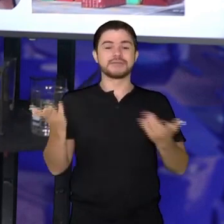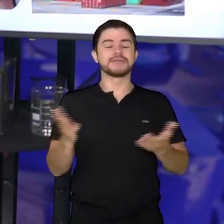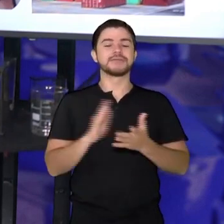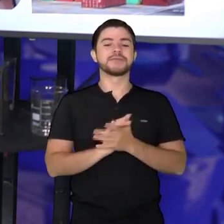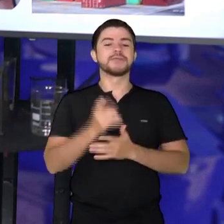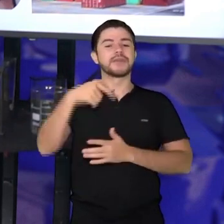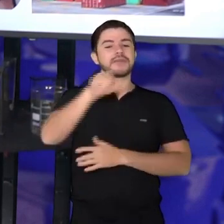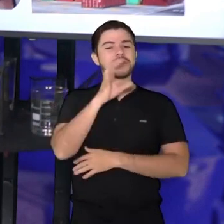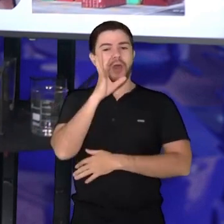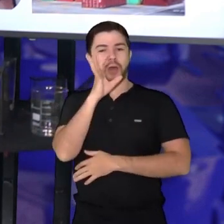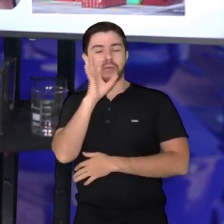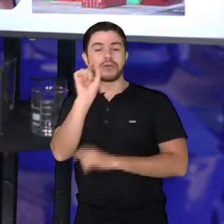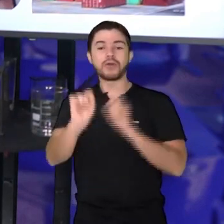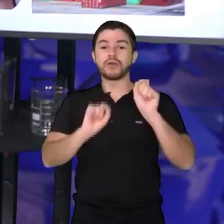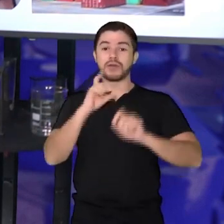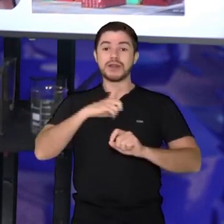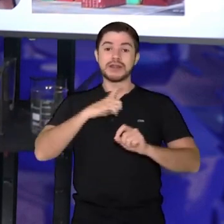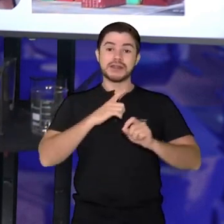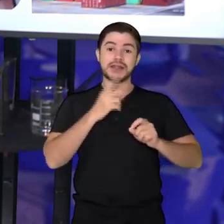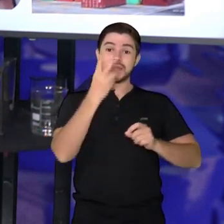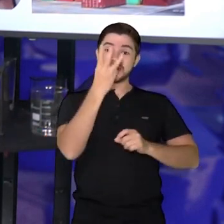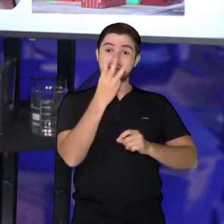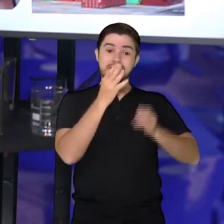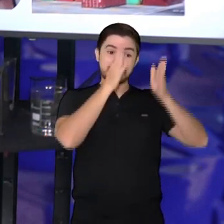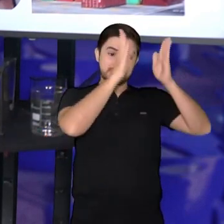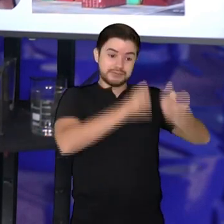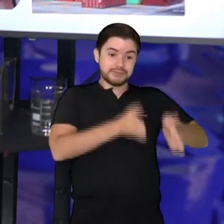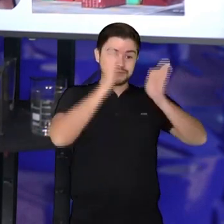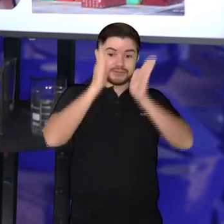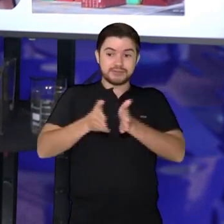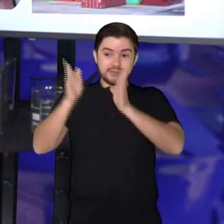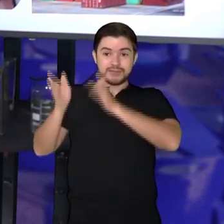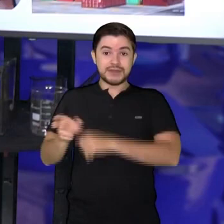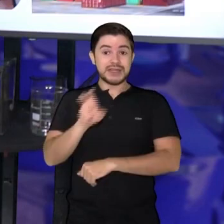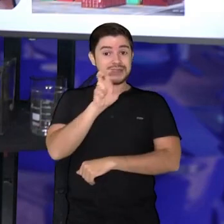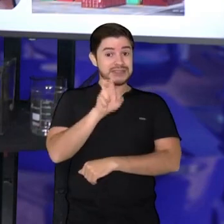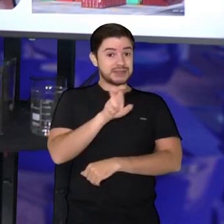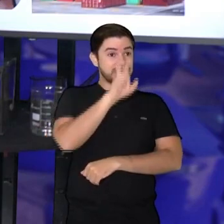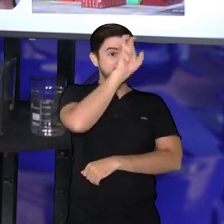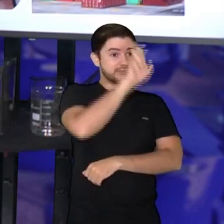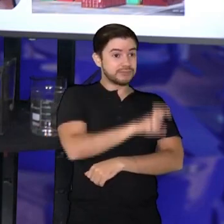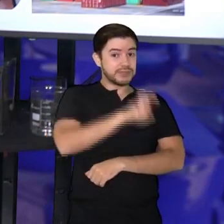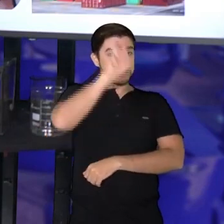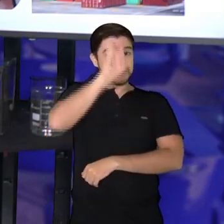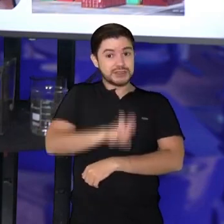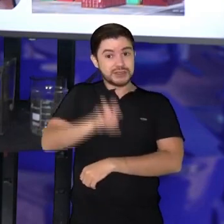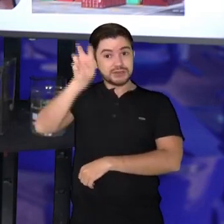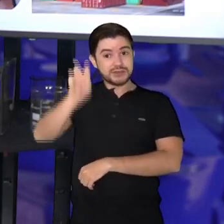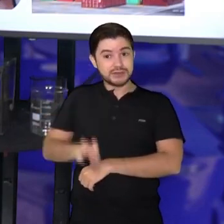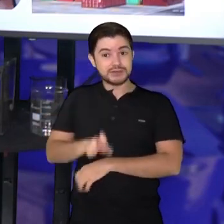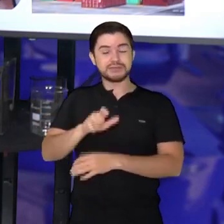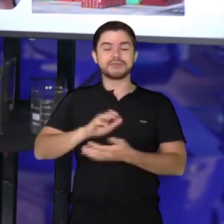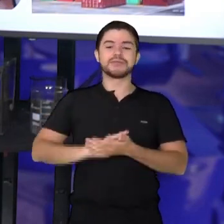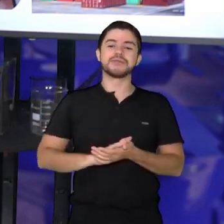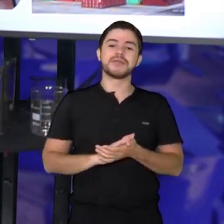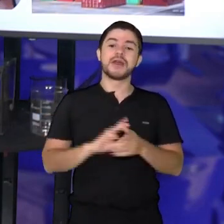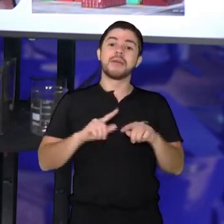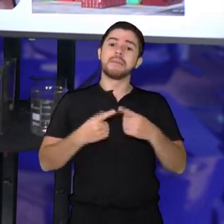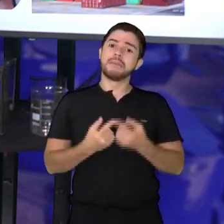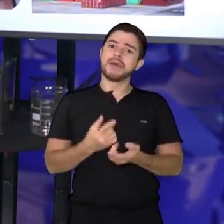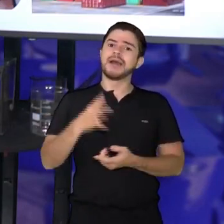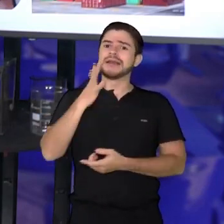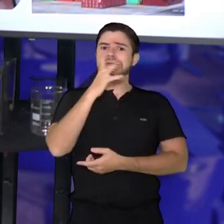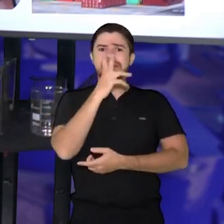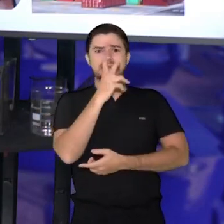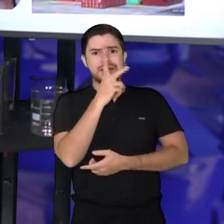que a gente pode ver, temos 3 fileiras com 5 caixas. Se você for contar de uma por uma, demora um certo tempo chegando